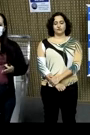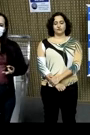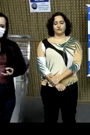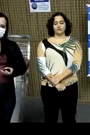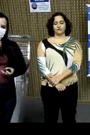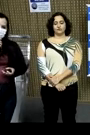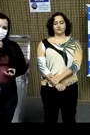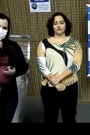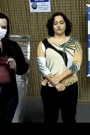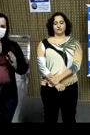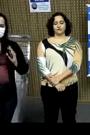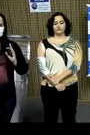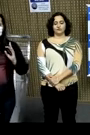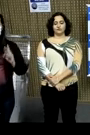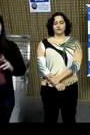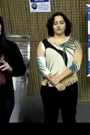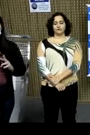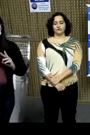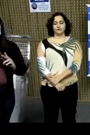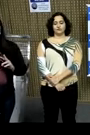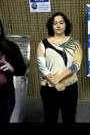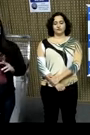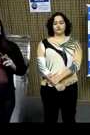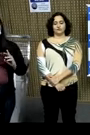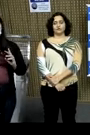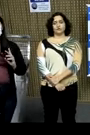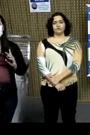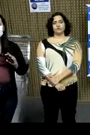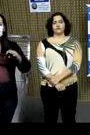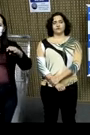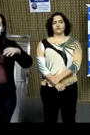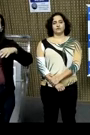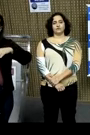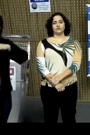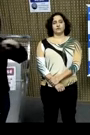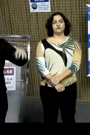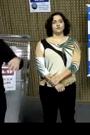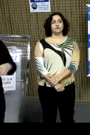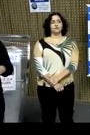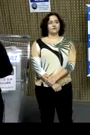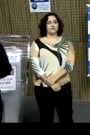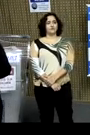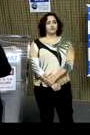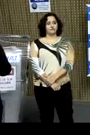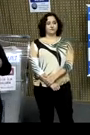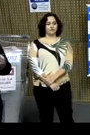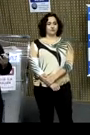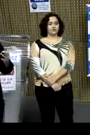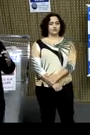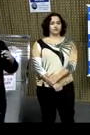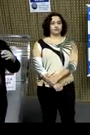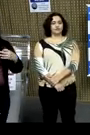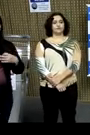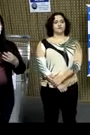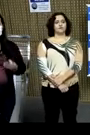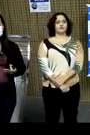foi má formação cardíaca. Os dois casos, eles pertenciam à nossa área de abrangência no momento do